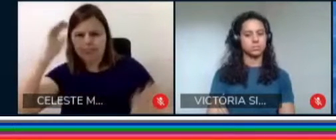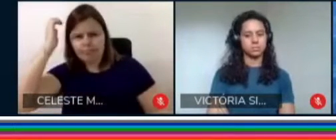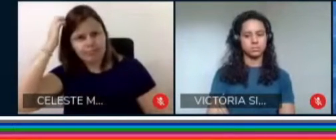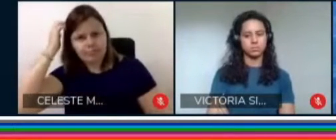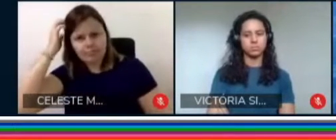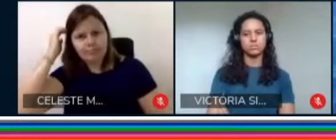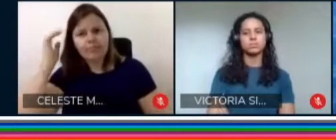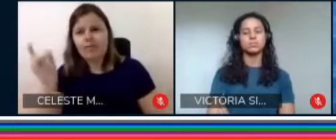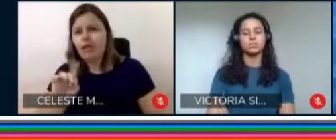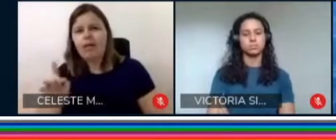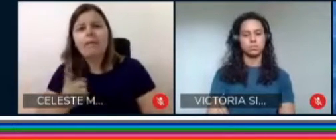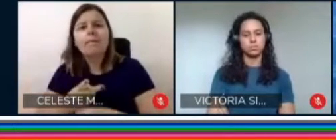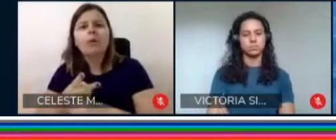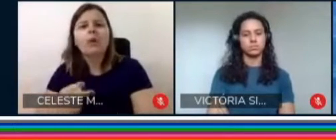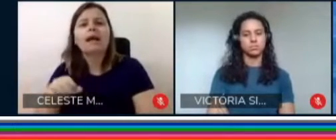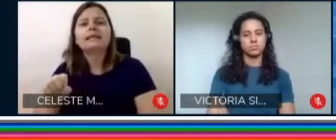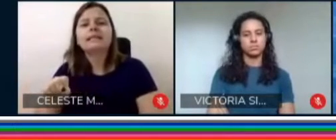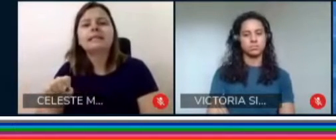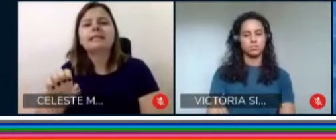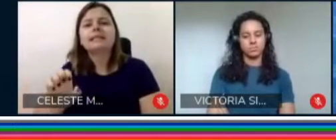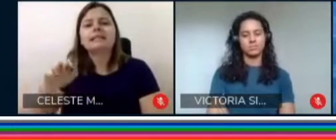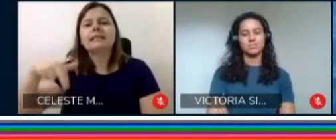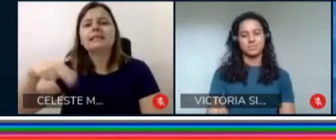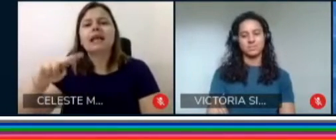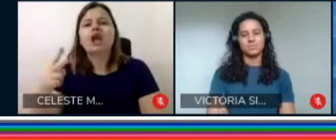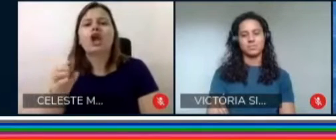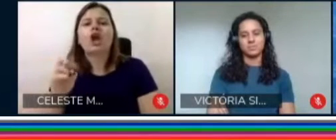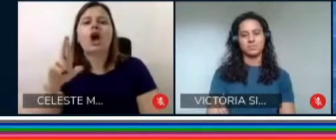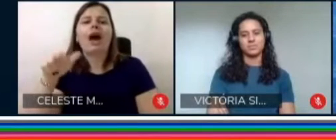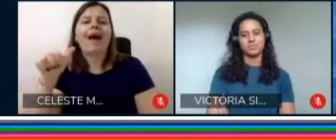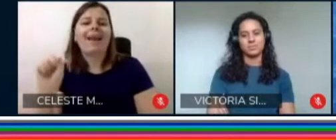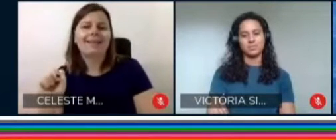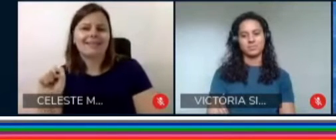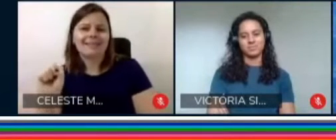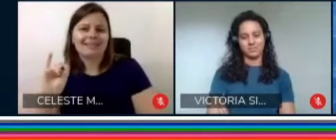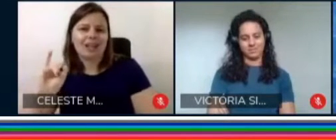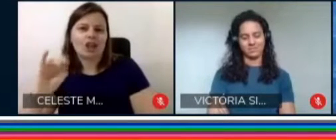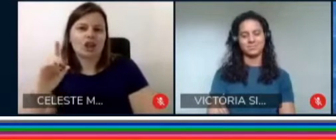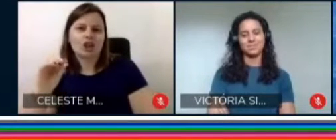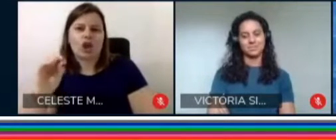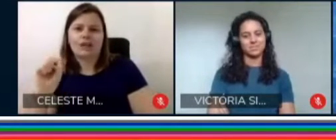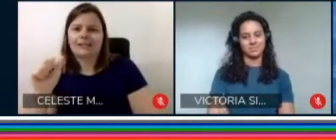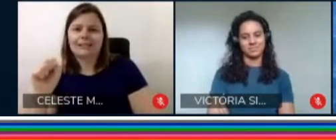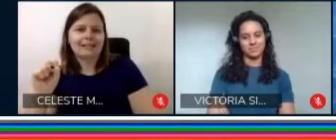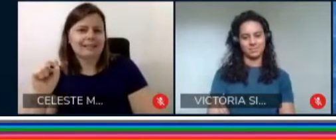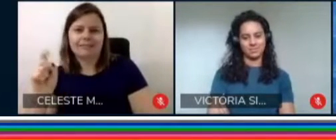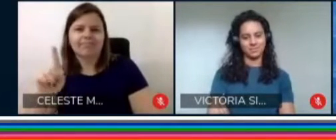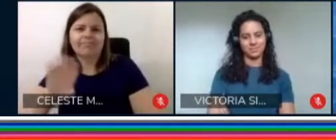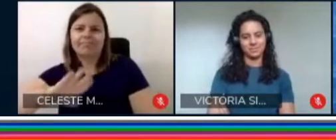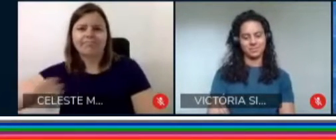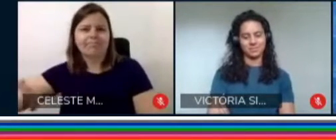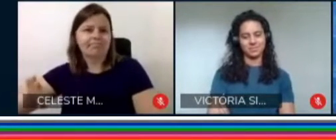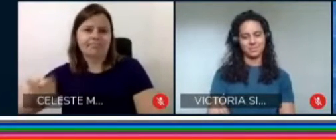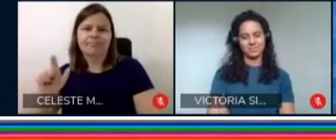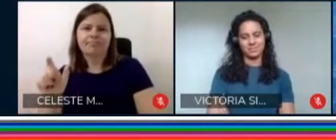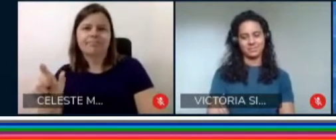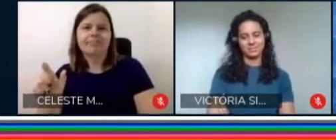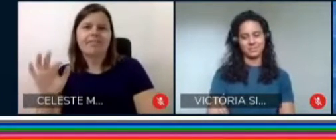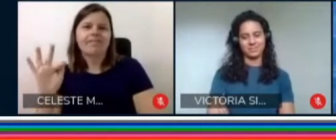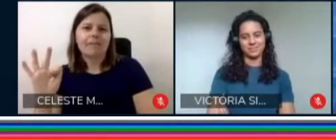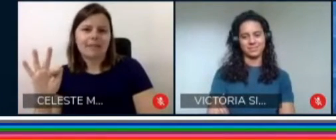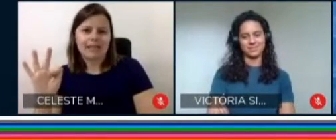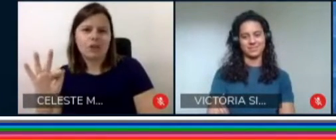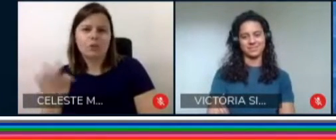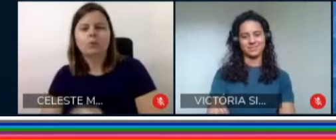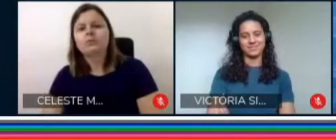a senhoras idosas, né? É mais ou menos esse o funcionamento, tá? Ele funciona bem. Talvez a explicação é que não